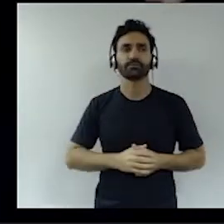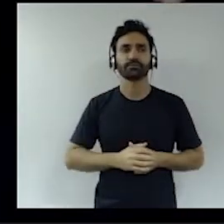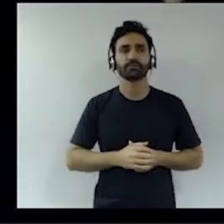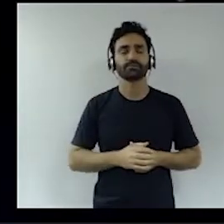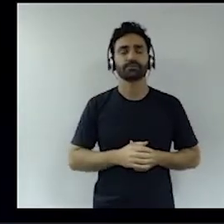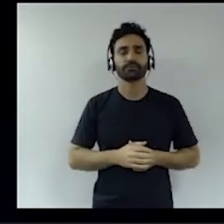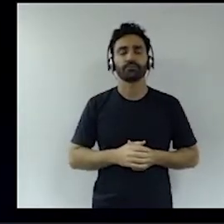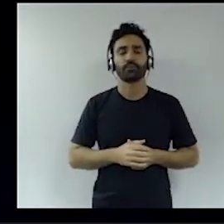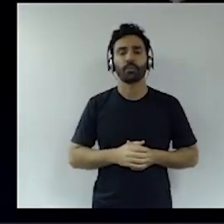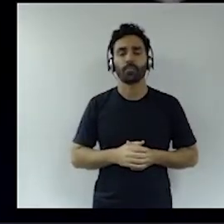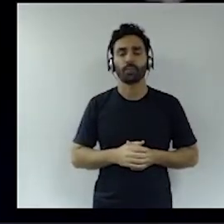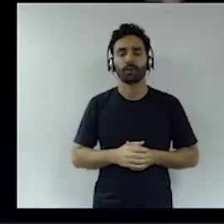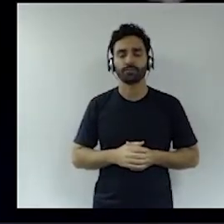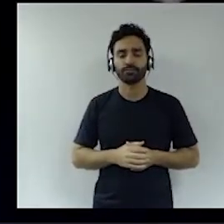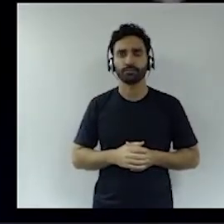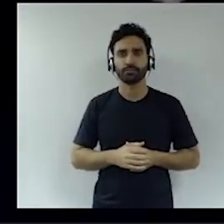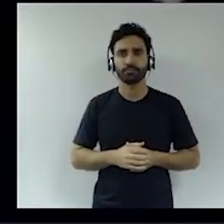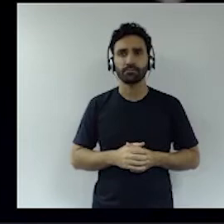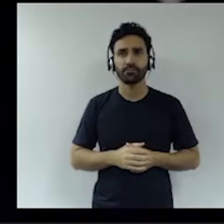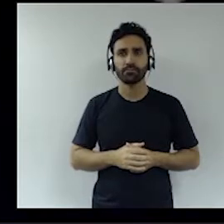A medida mais